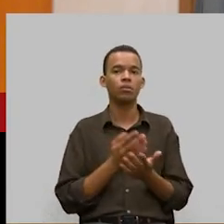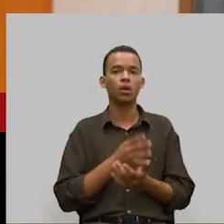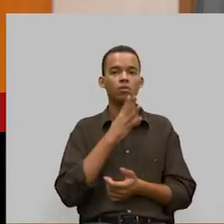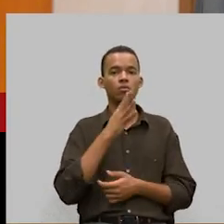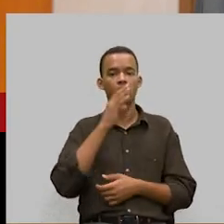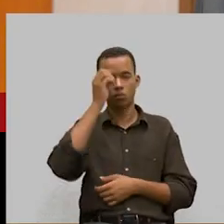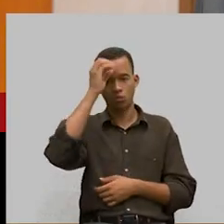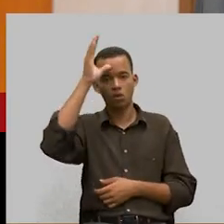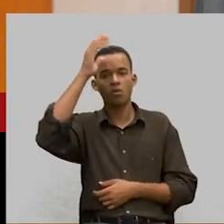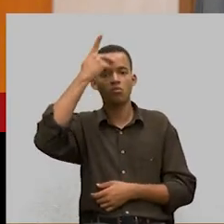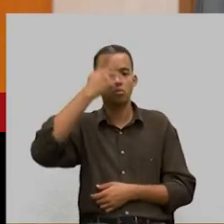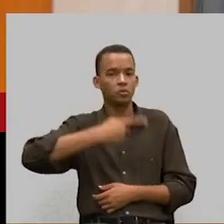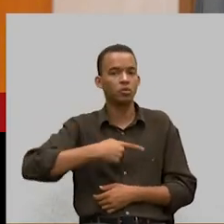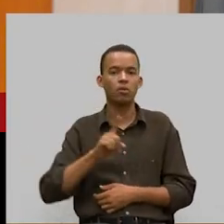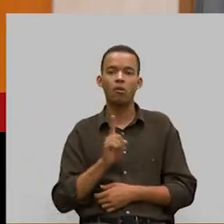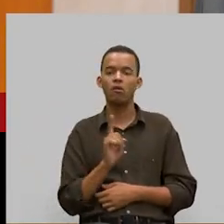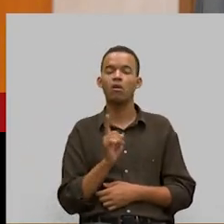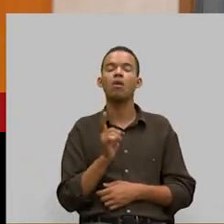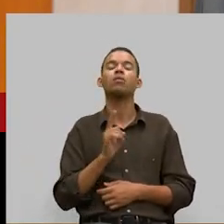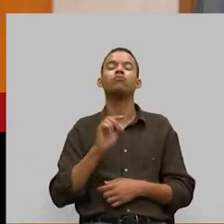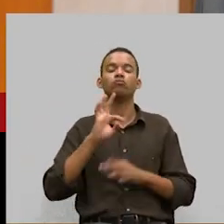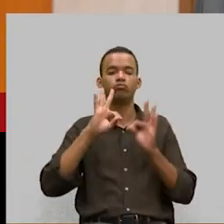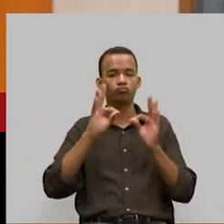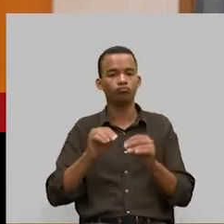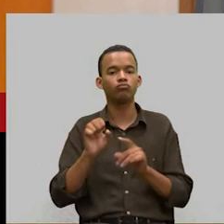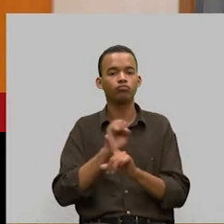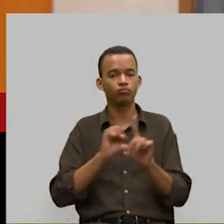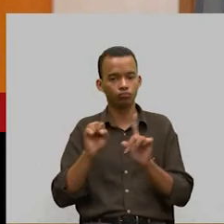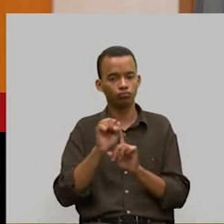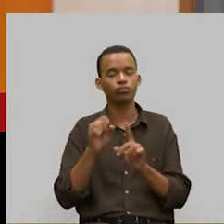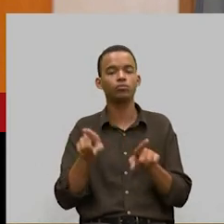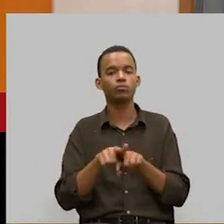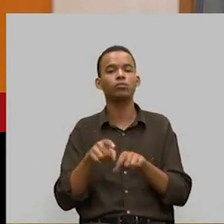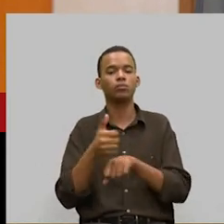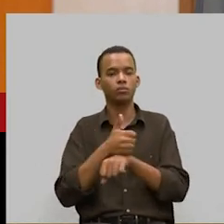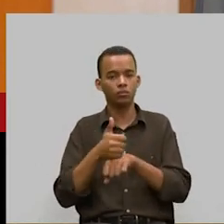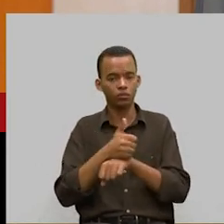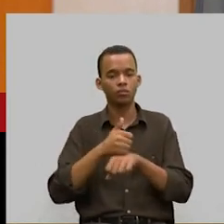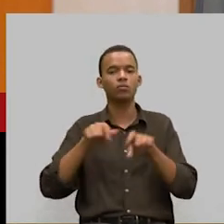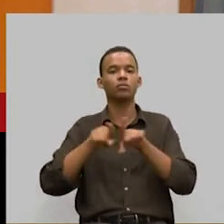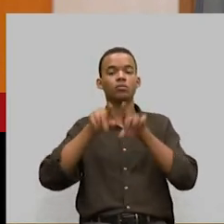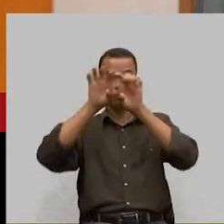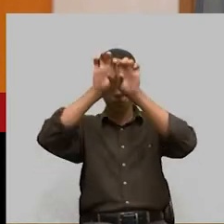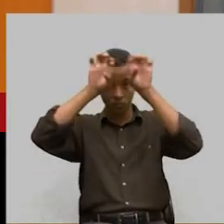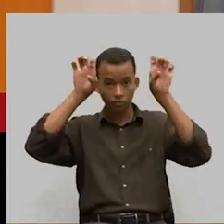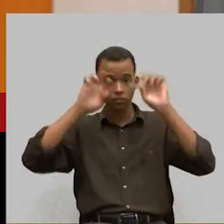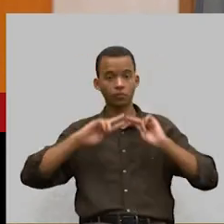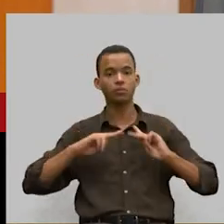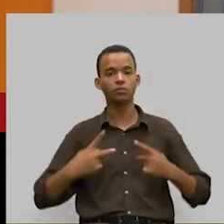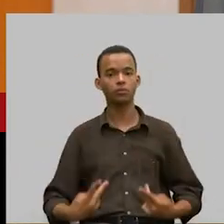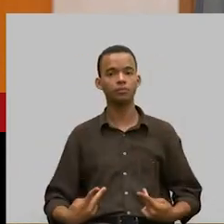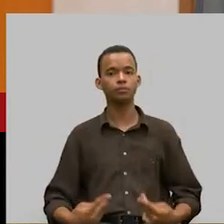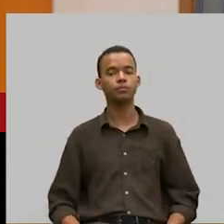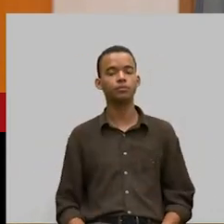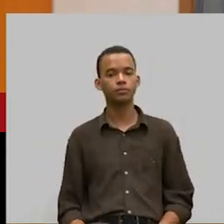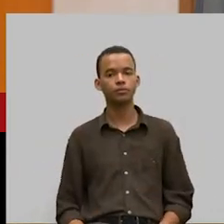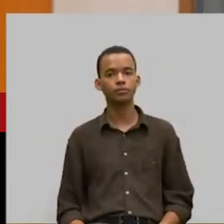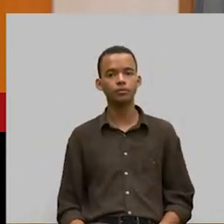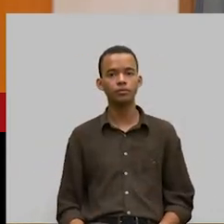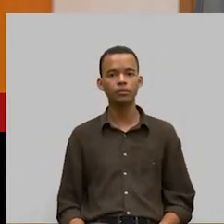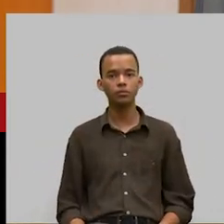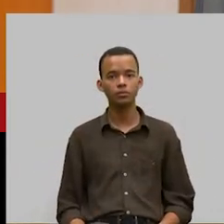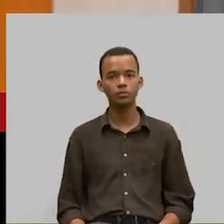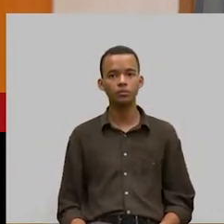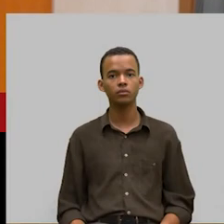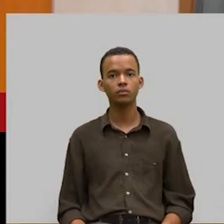da gente né de concluir ensino médio ela é a formação profissional ética e humana também e deixa eu falar mais um